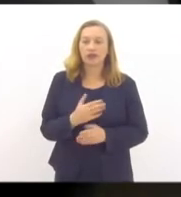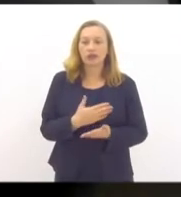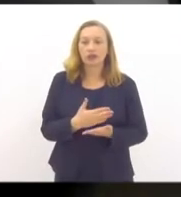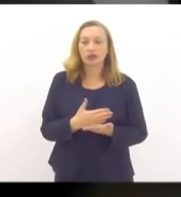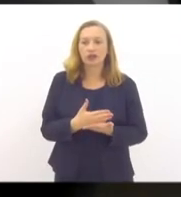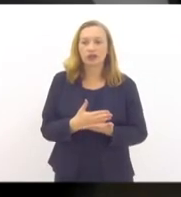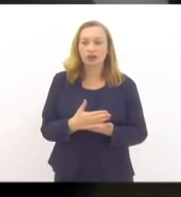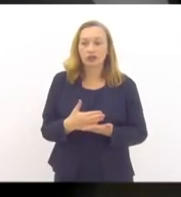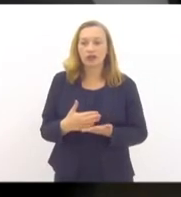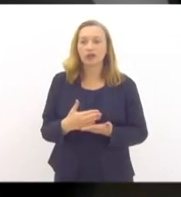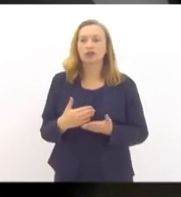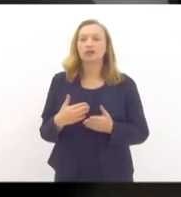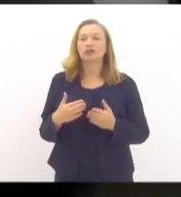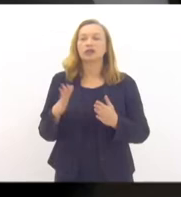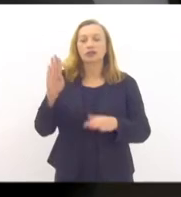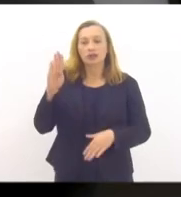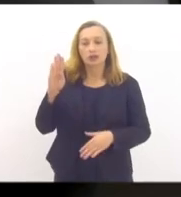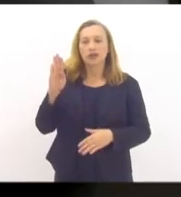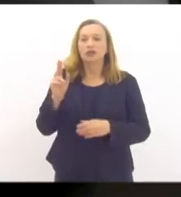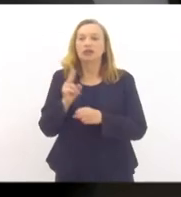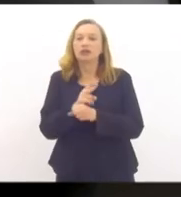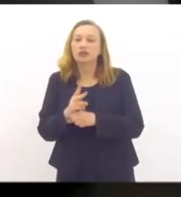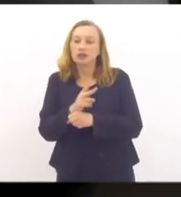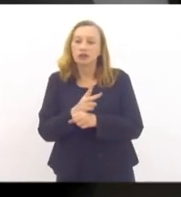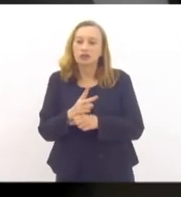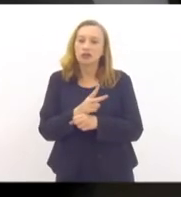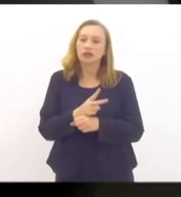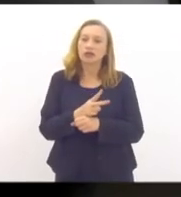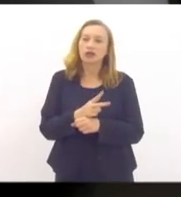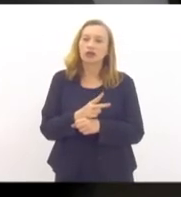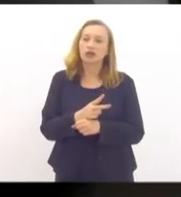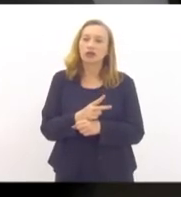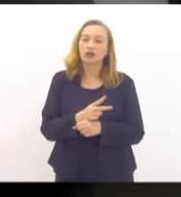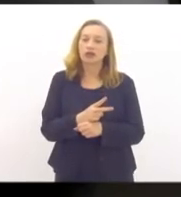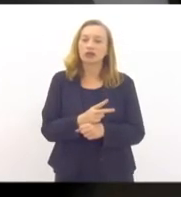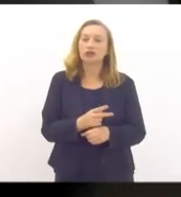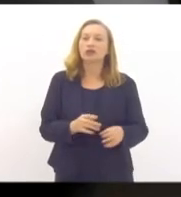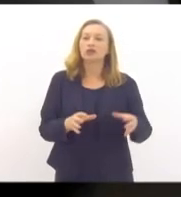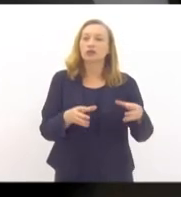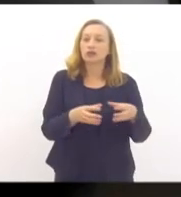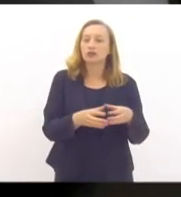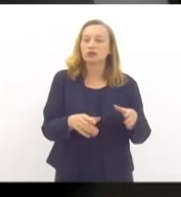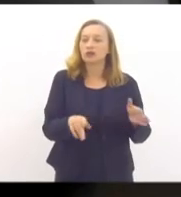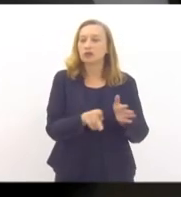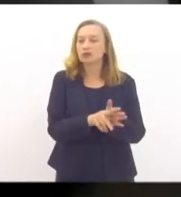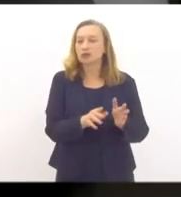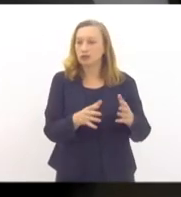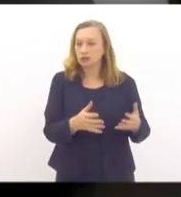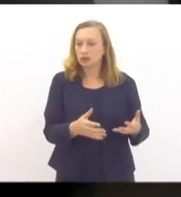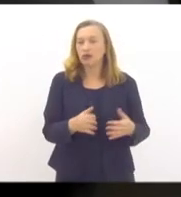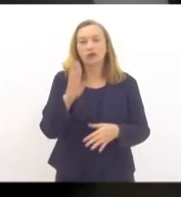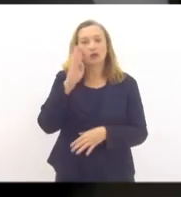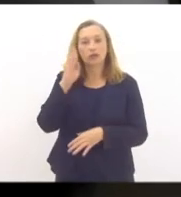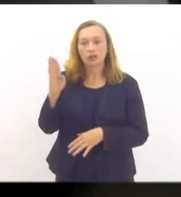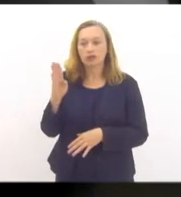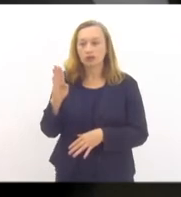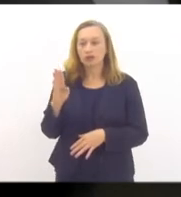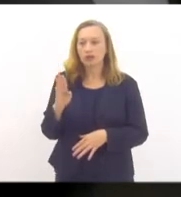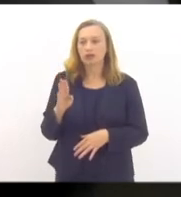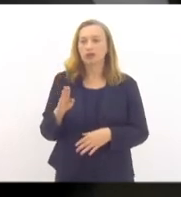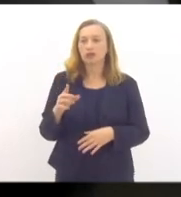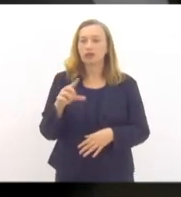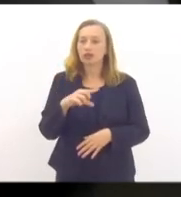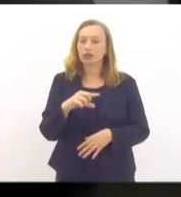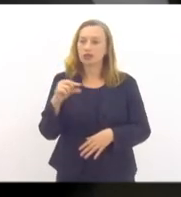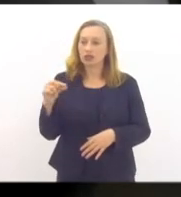iniciativas dos candidatos de procurarem a parte, membros do comitê, e principalmente reivindicações de